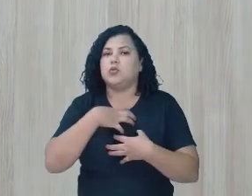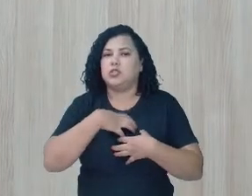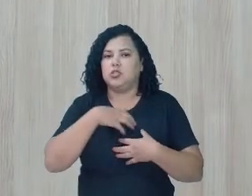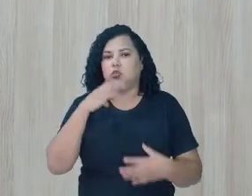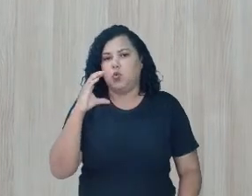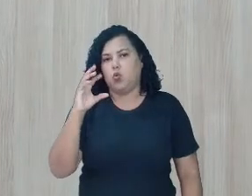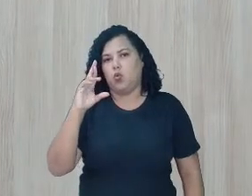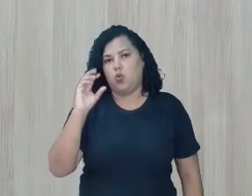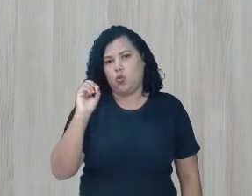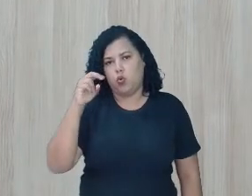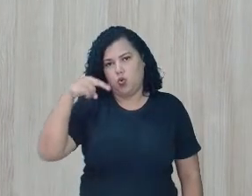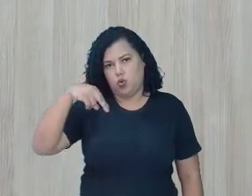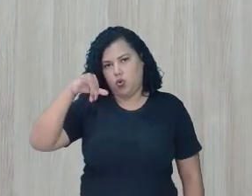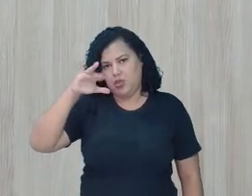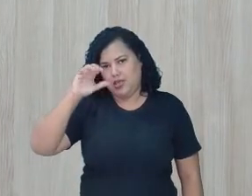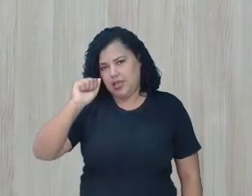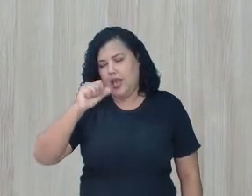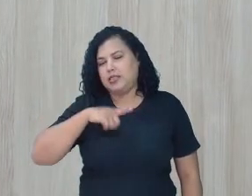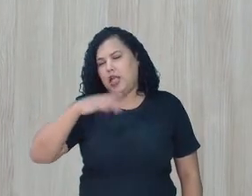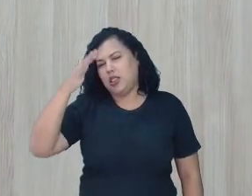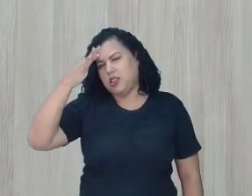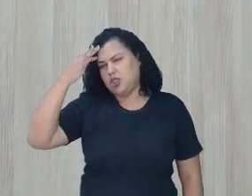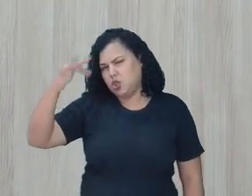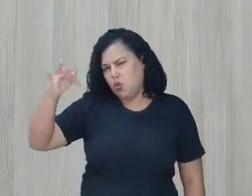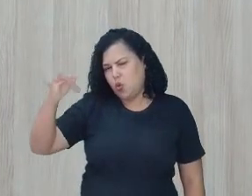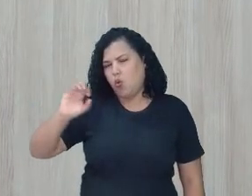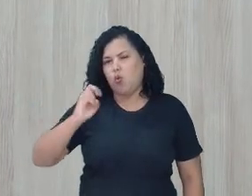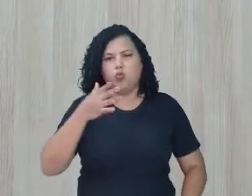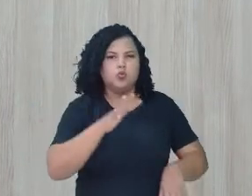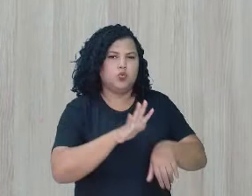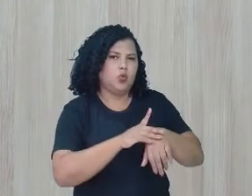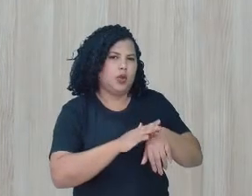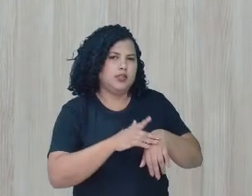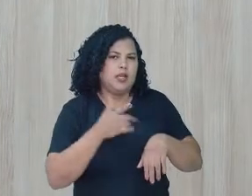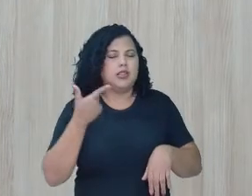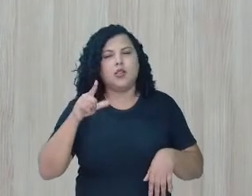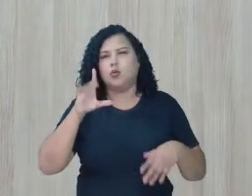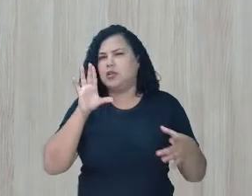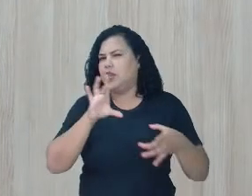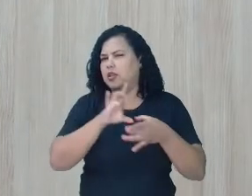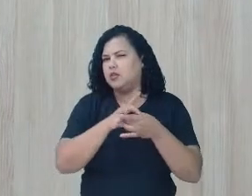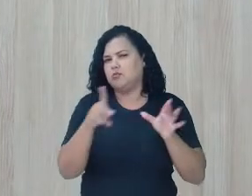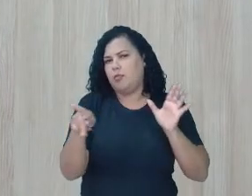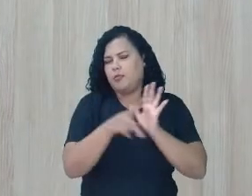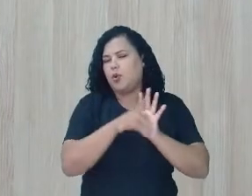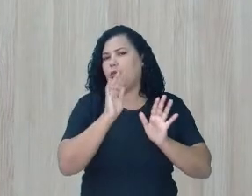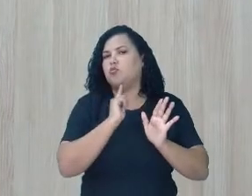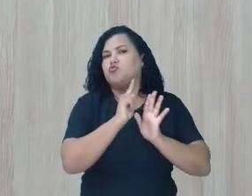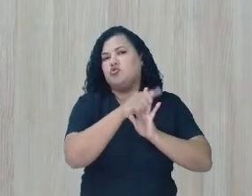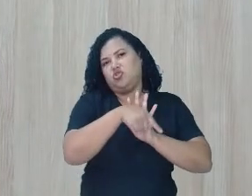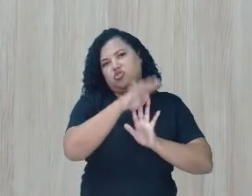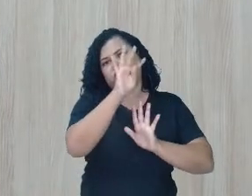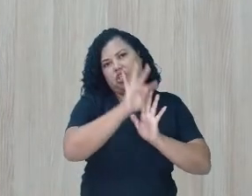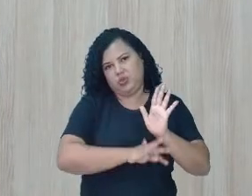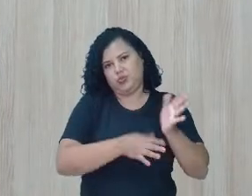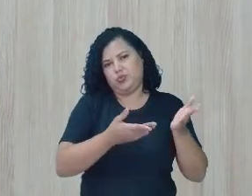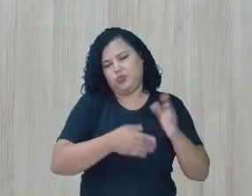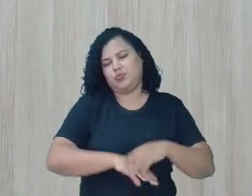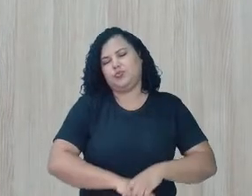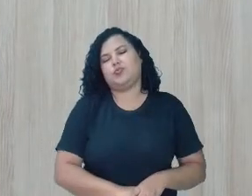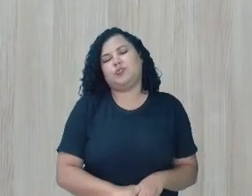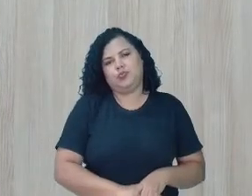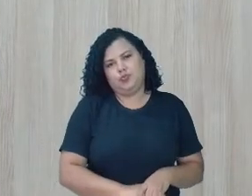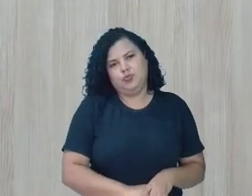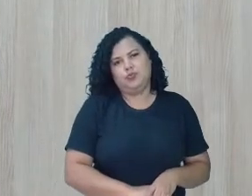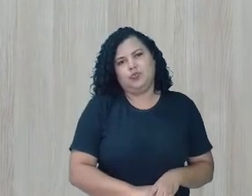crônica, da dor de cabeça crônica ou da doença crônica, não tem tanto a ver com a crônica que a gente vai